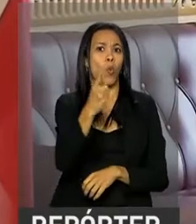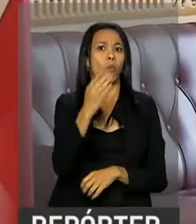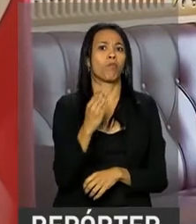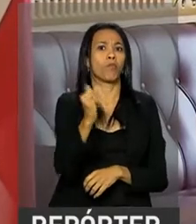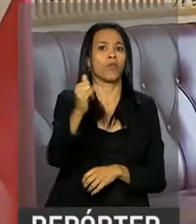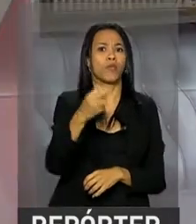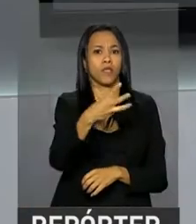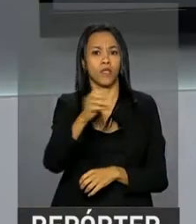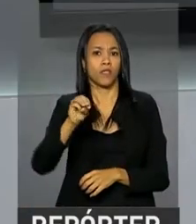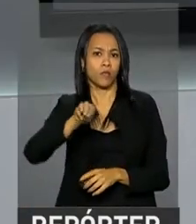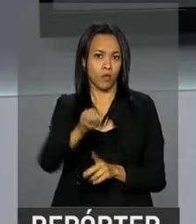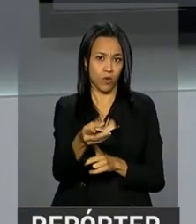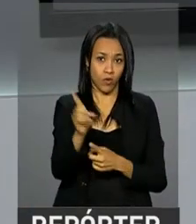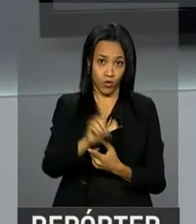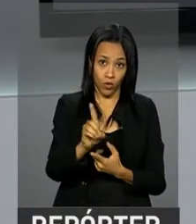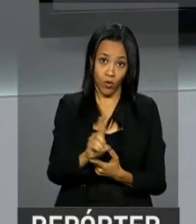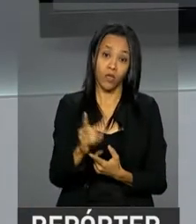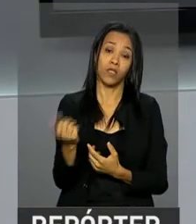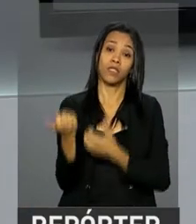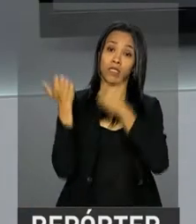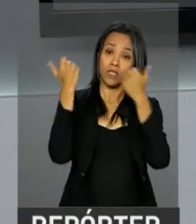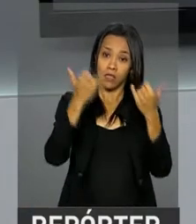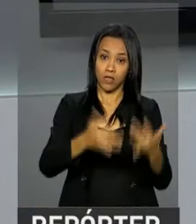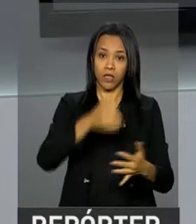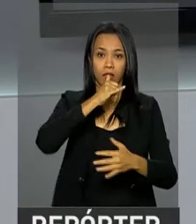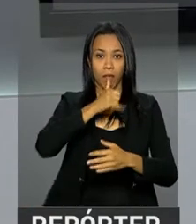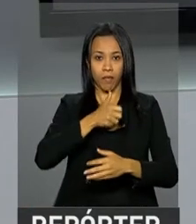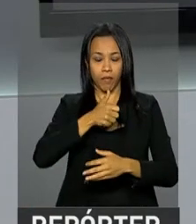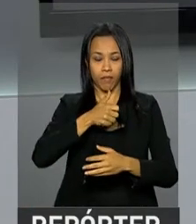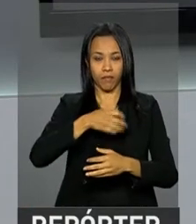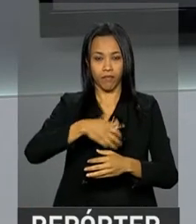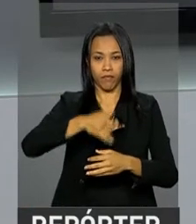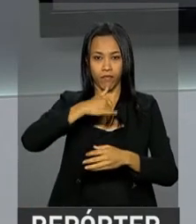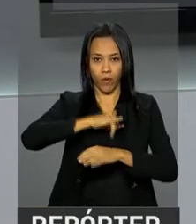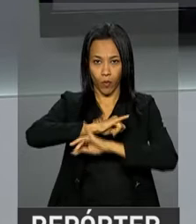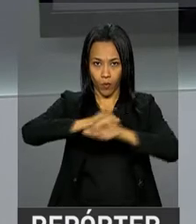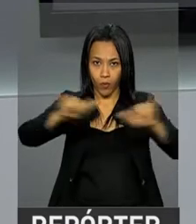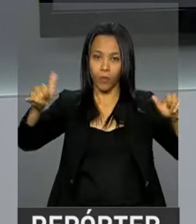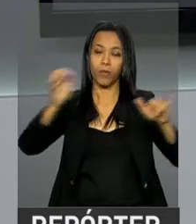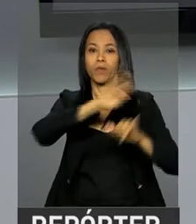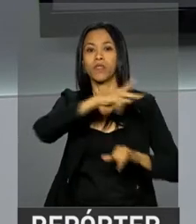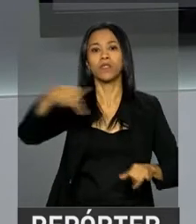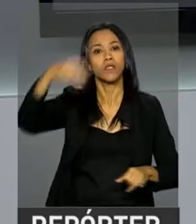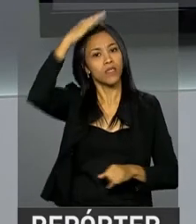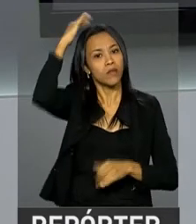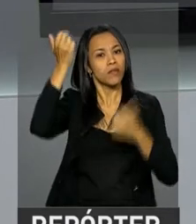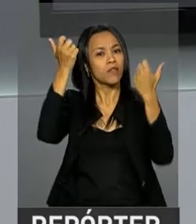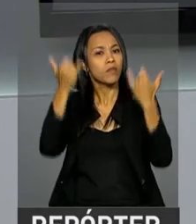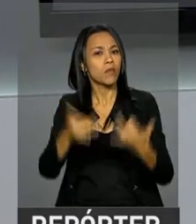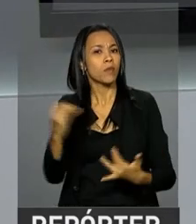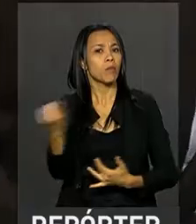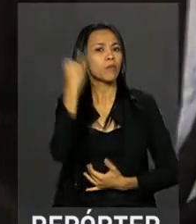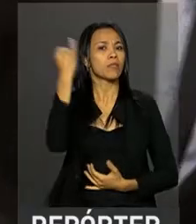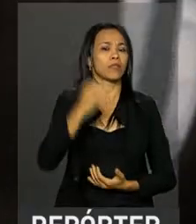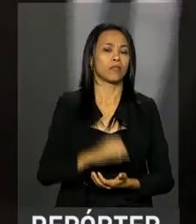de dólares em sua declaração após o encontro michel temer destacou o papel do parlamento